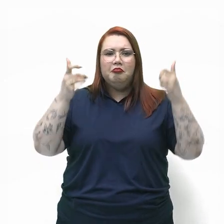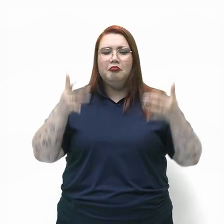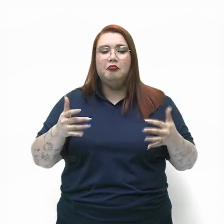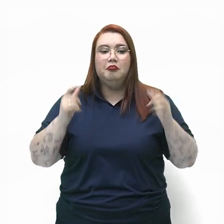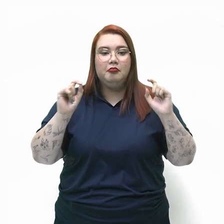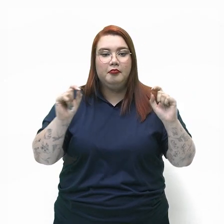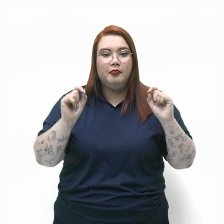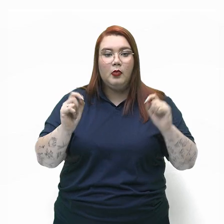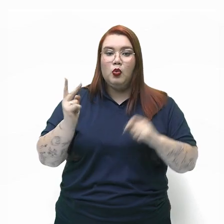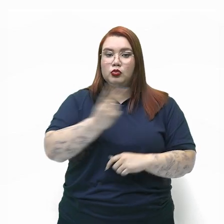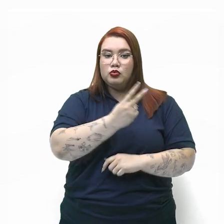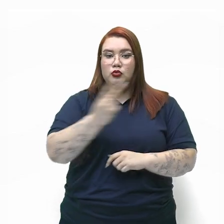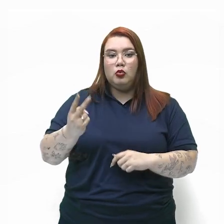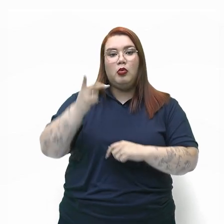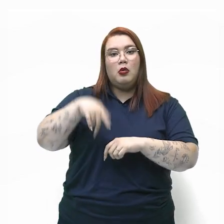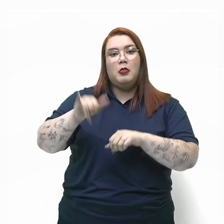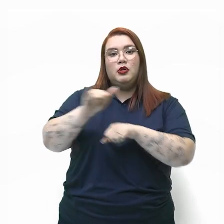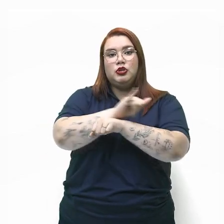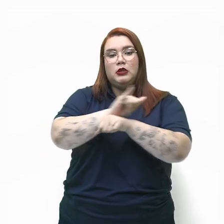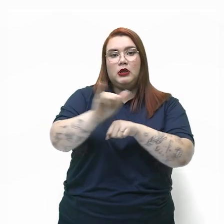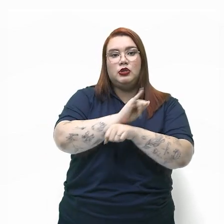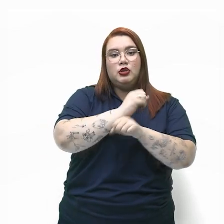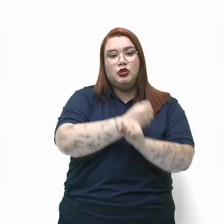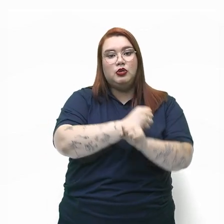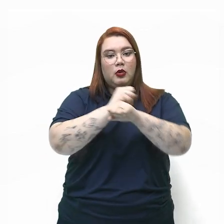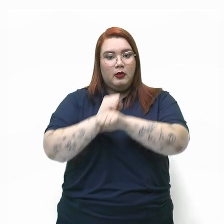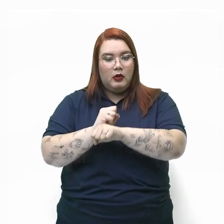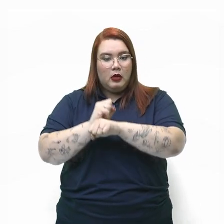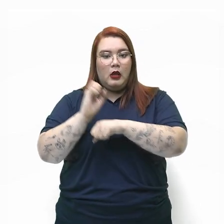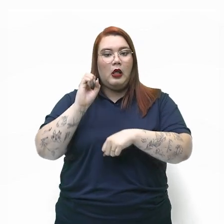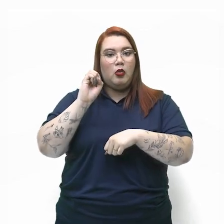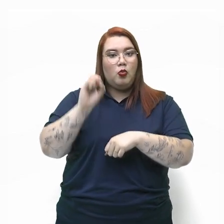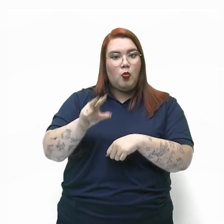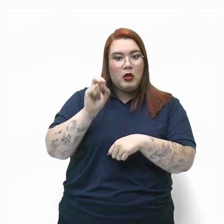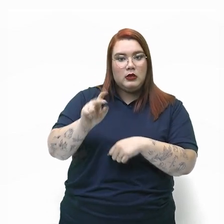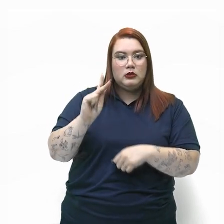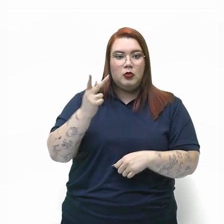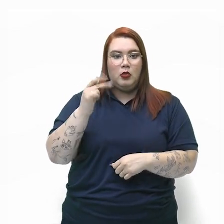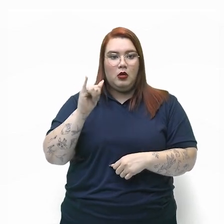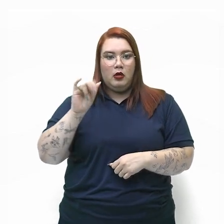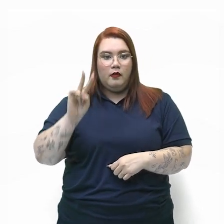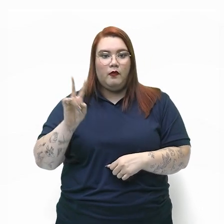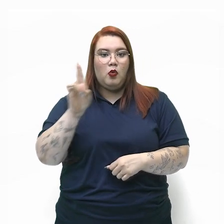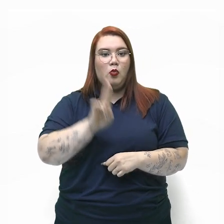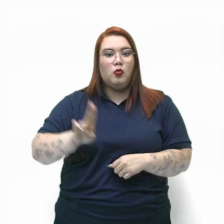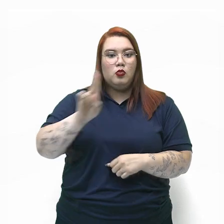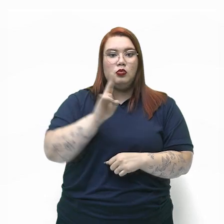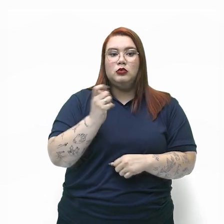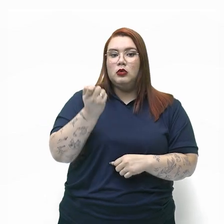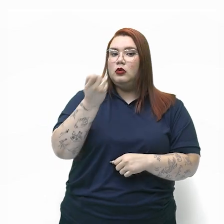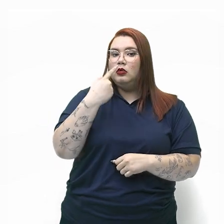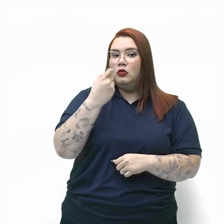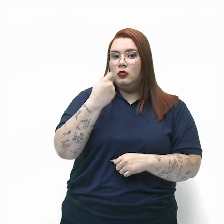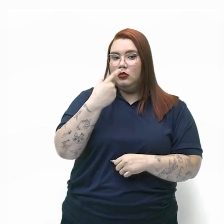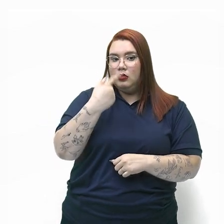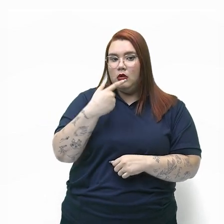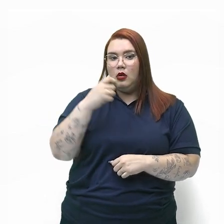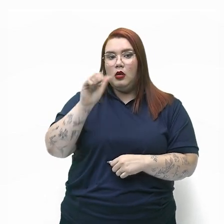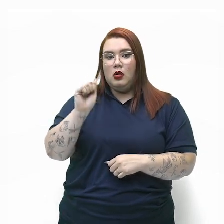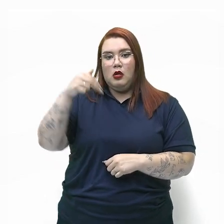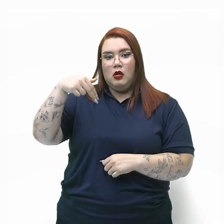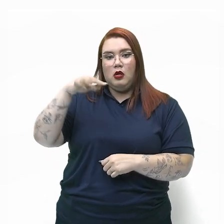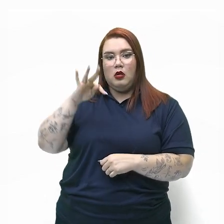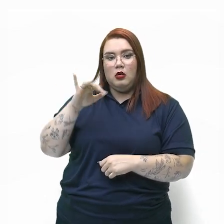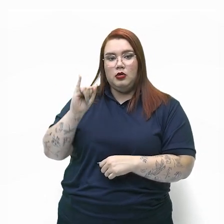PrEP e PEP são métodos de prevenir a infecção pelo HIV através de medicamentos